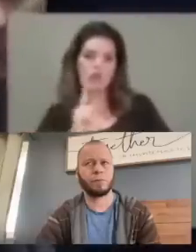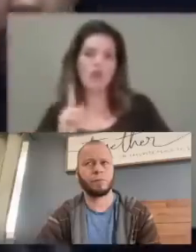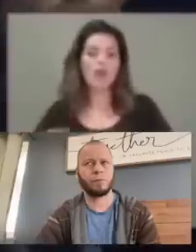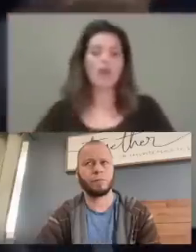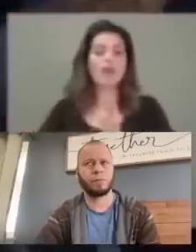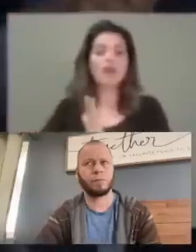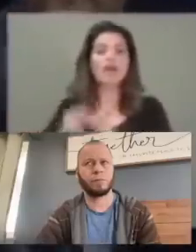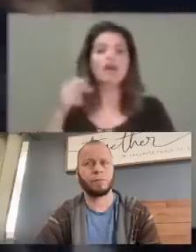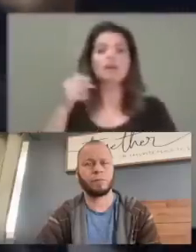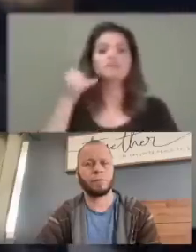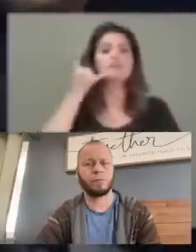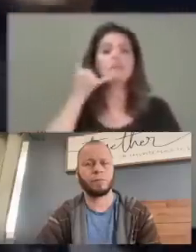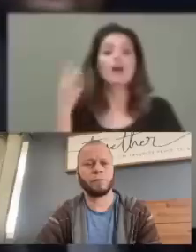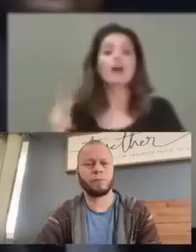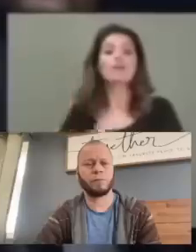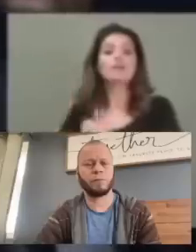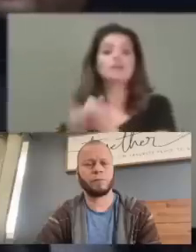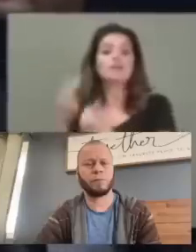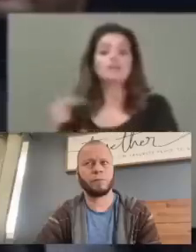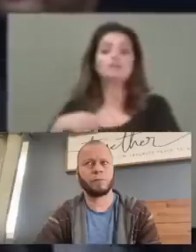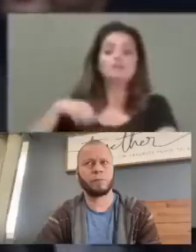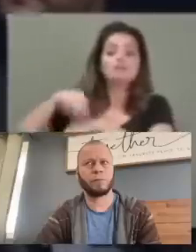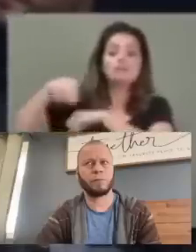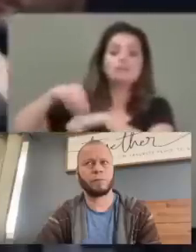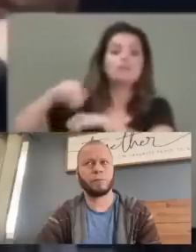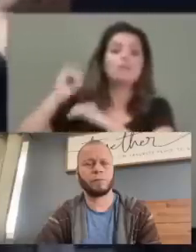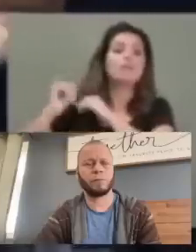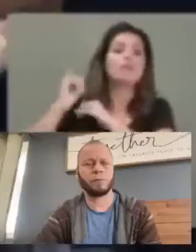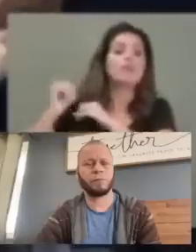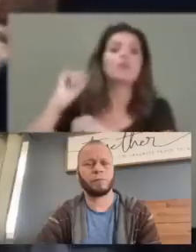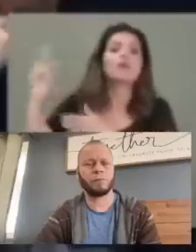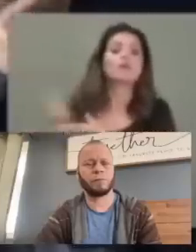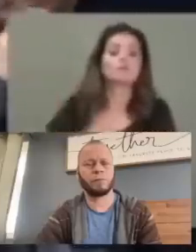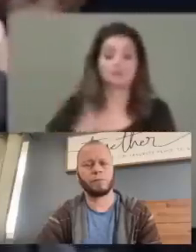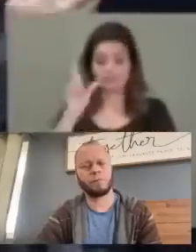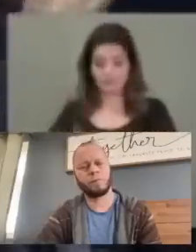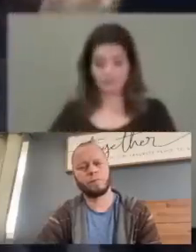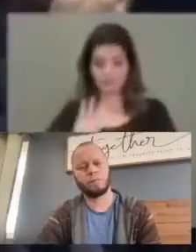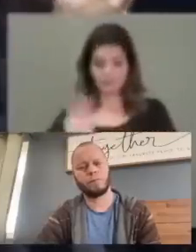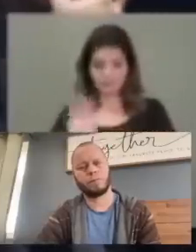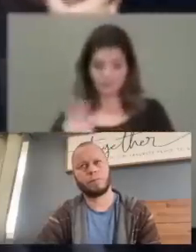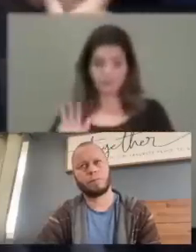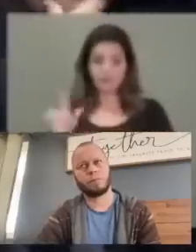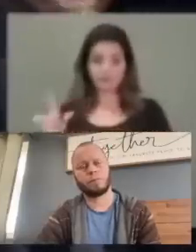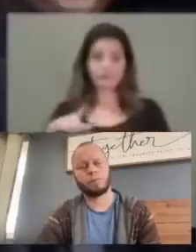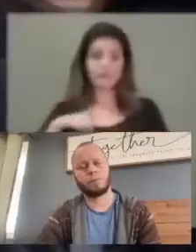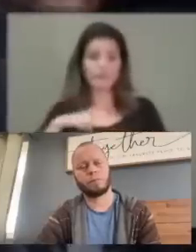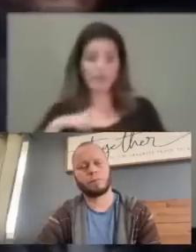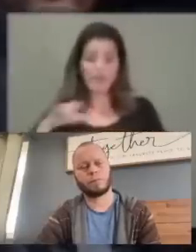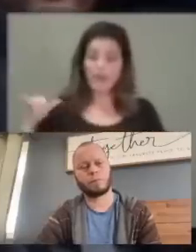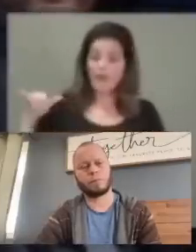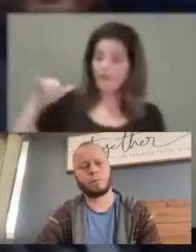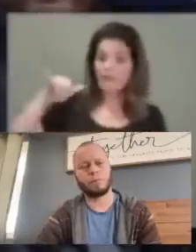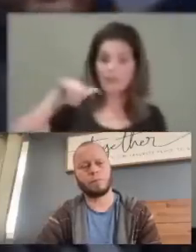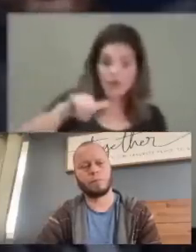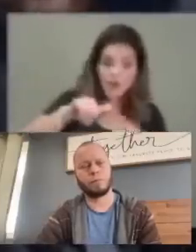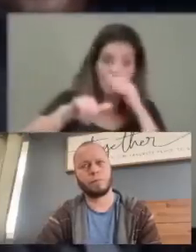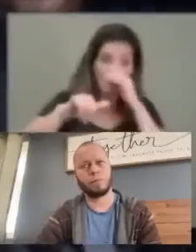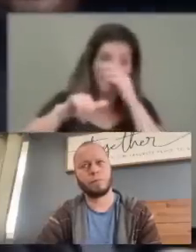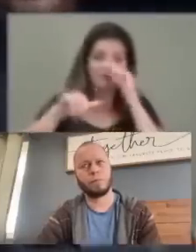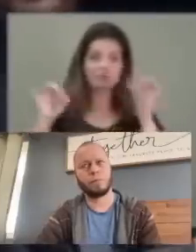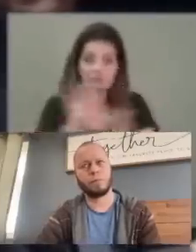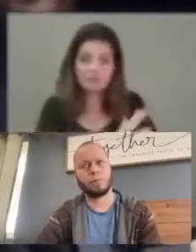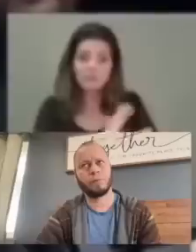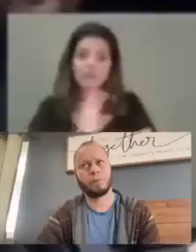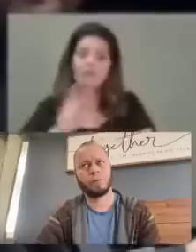acessou e ele foi reportar tudo que tava acontecendo o presidente Lula mesmo com avião presidencial em pronto emprego